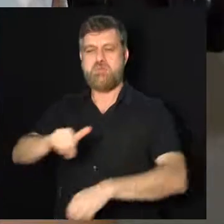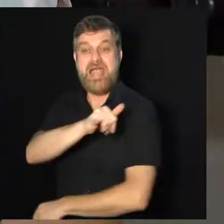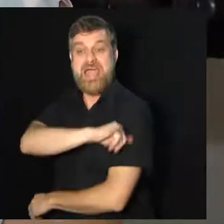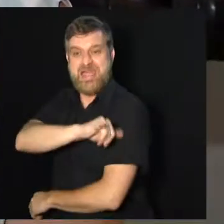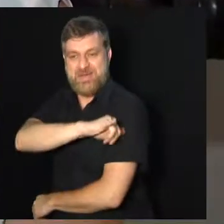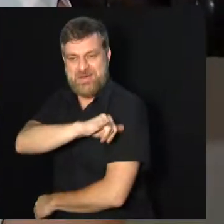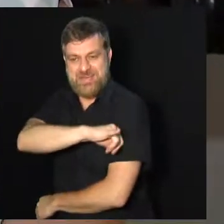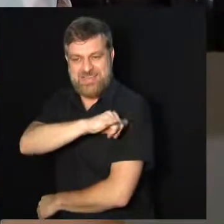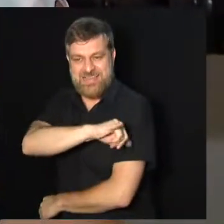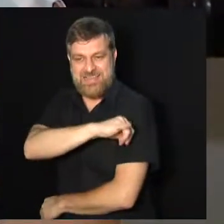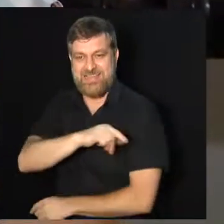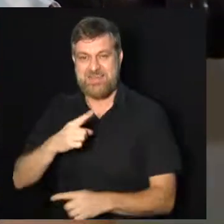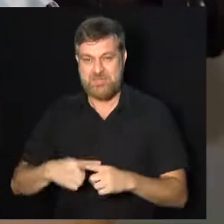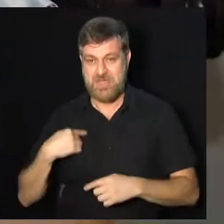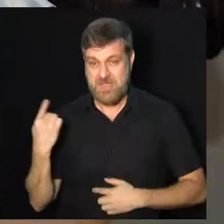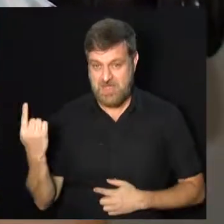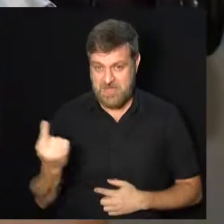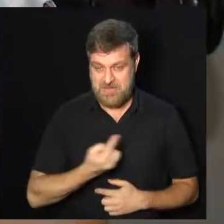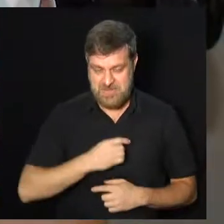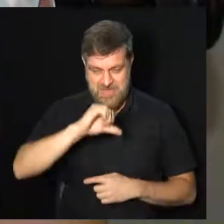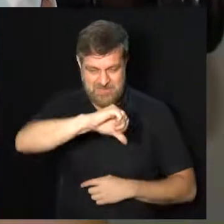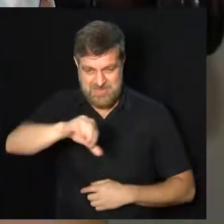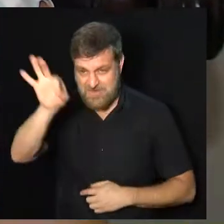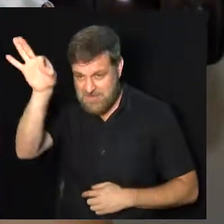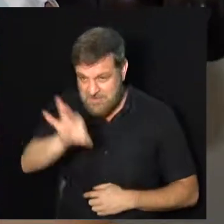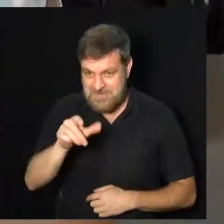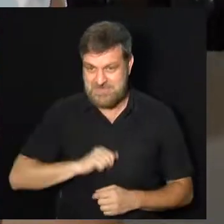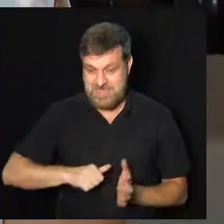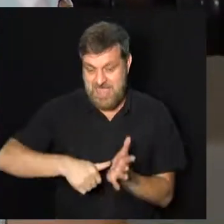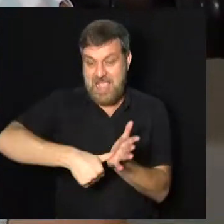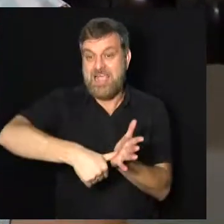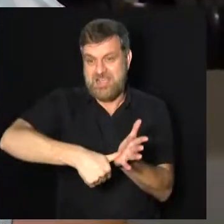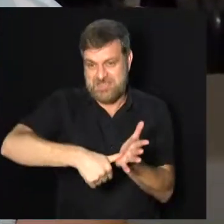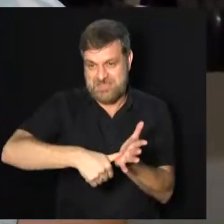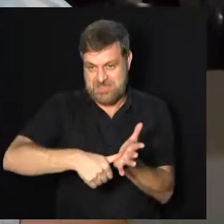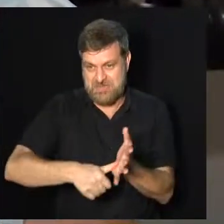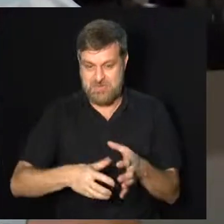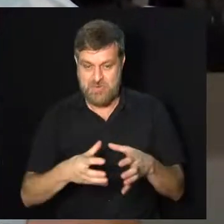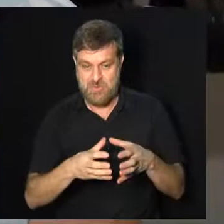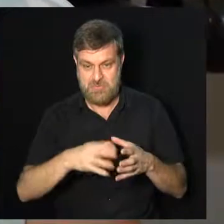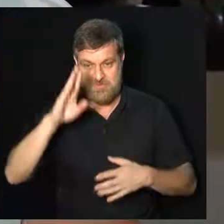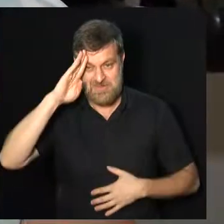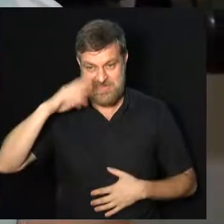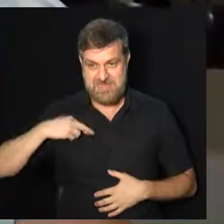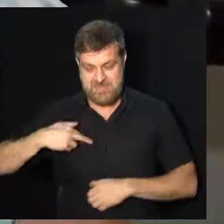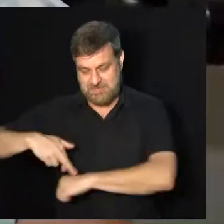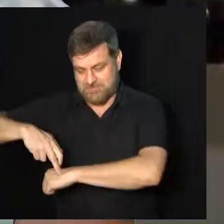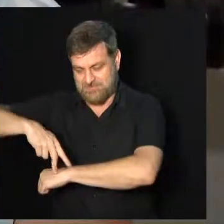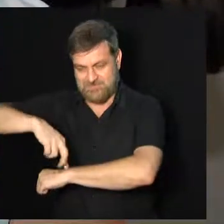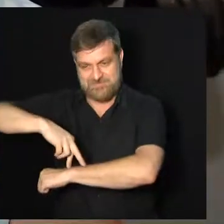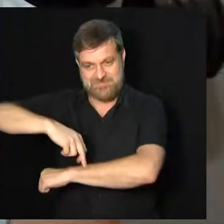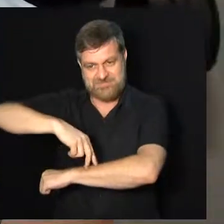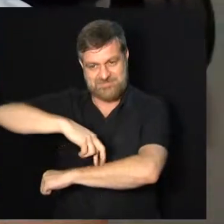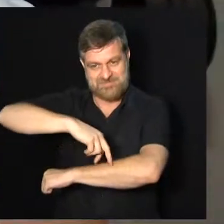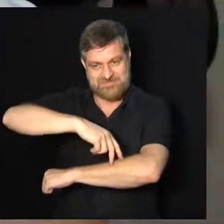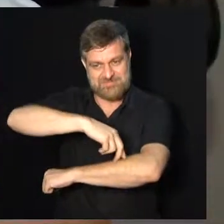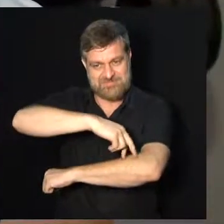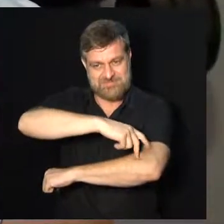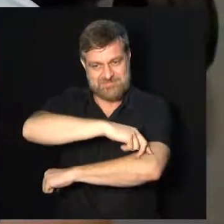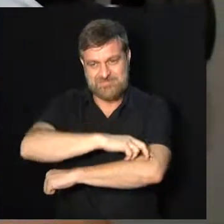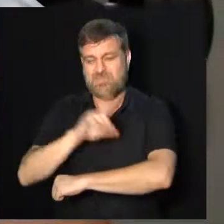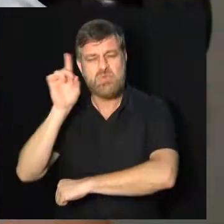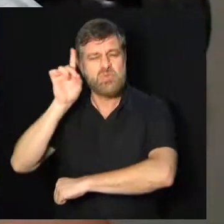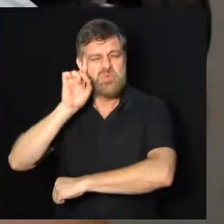aqui da região, 99% é sócio do Círculo. Então, é a nossa passagem direta. Todos